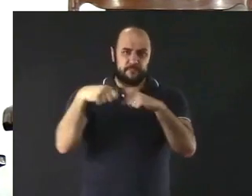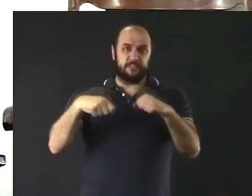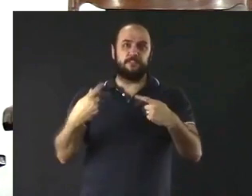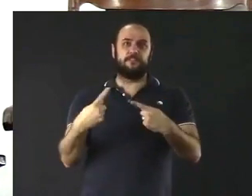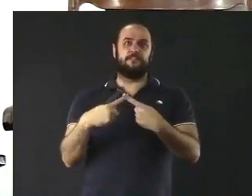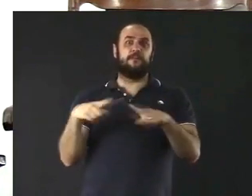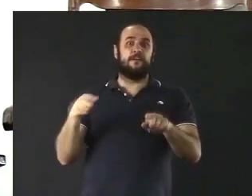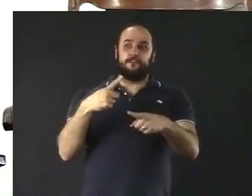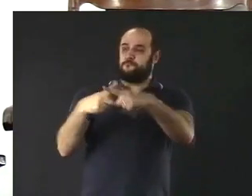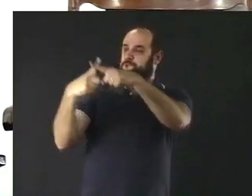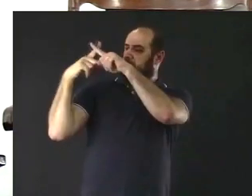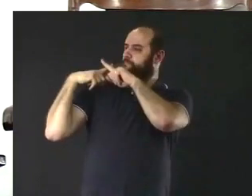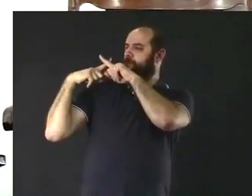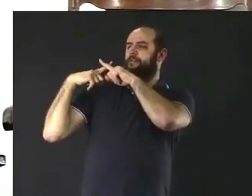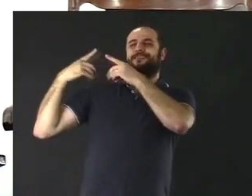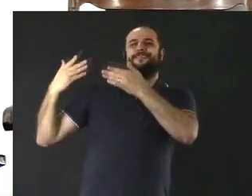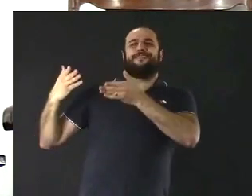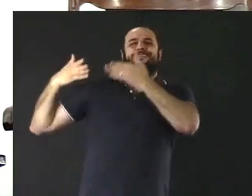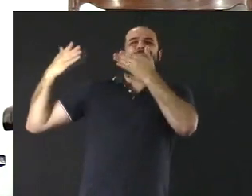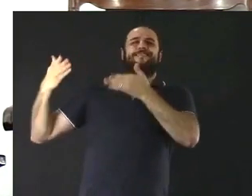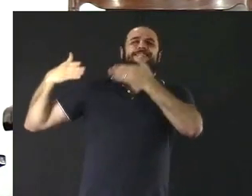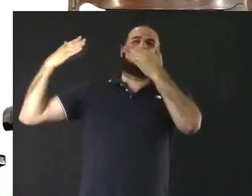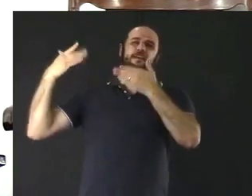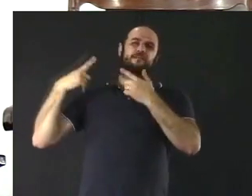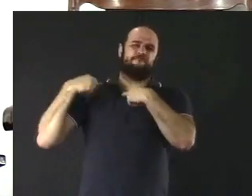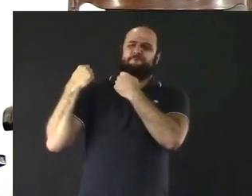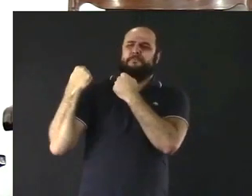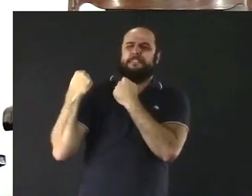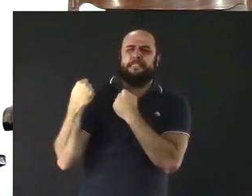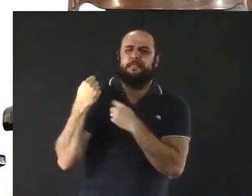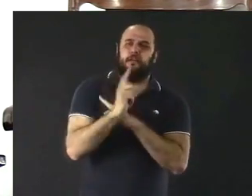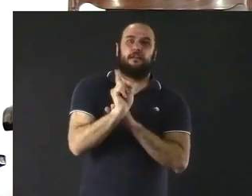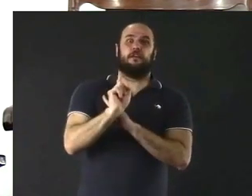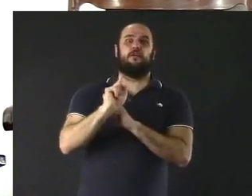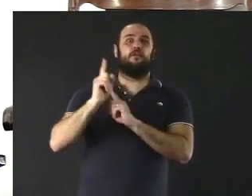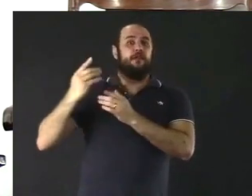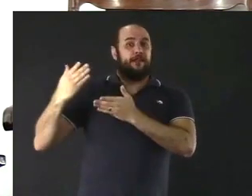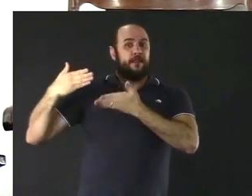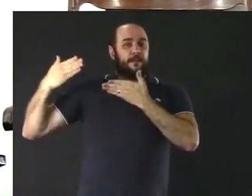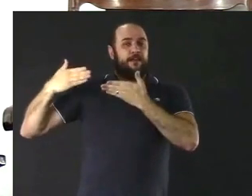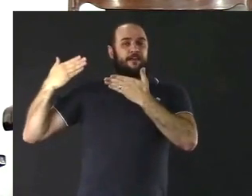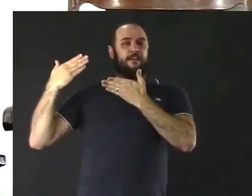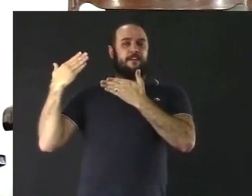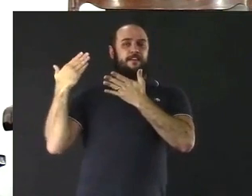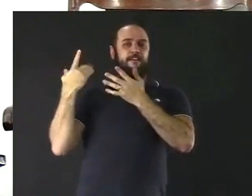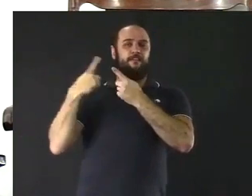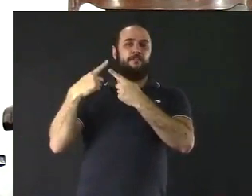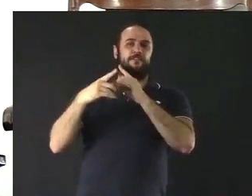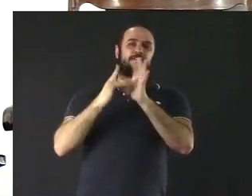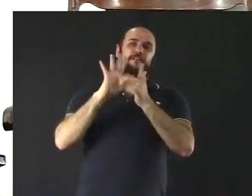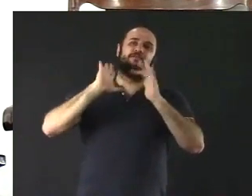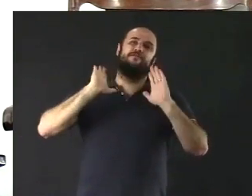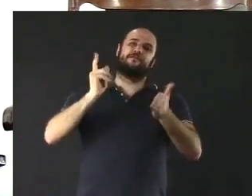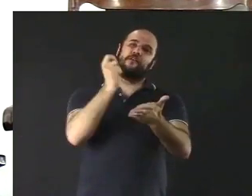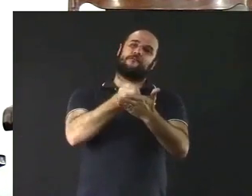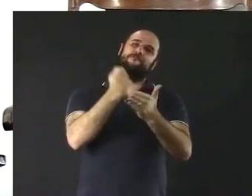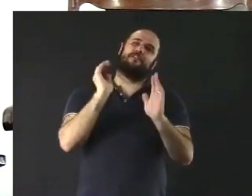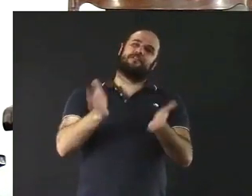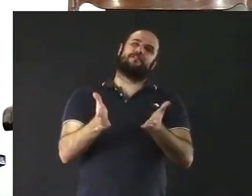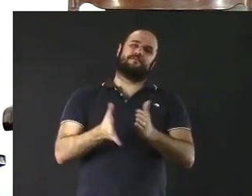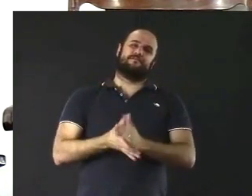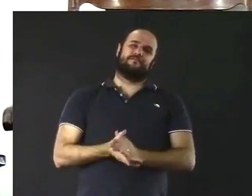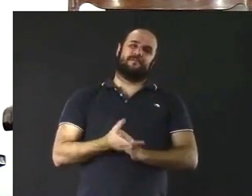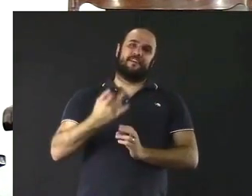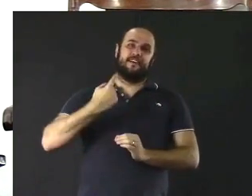é leve, ela não é mais pesada, porque Cristo já pagou o preço dessa cruz. Mas nós